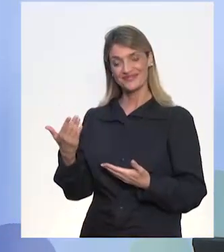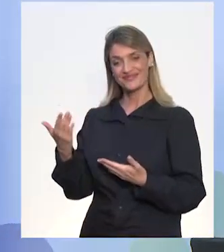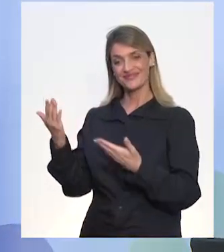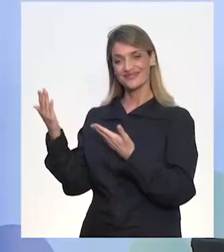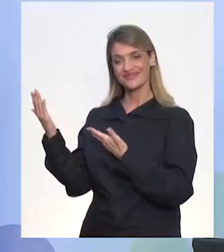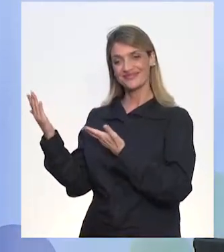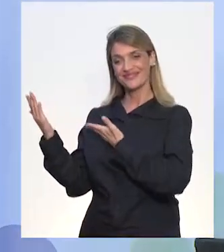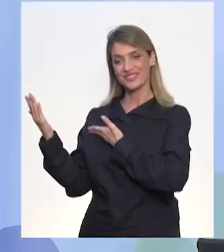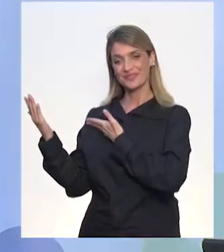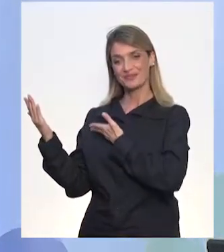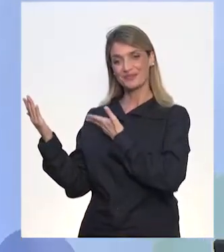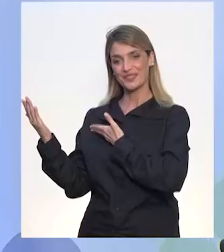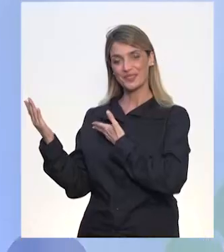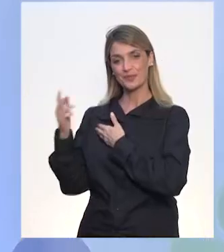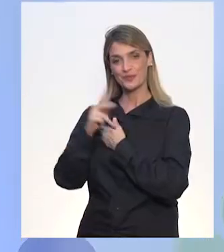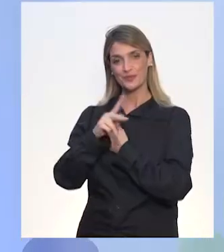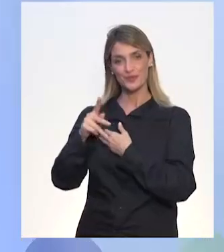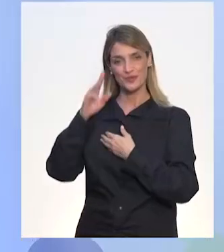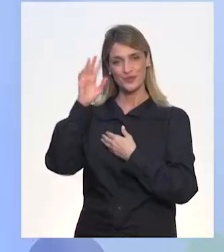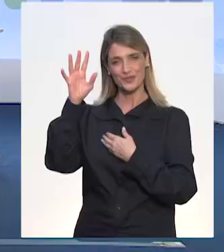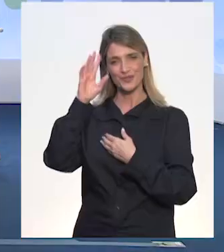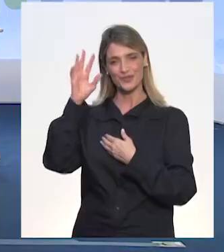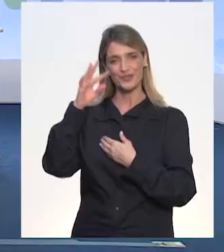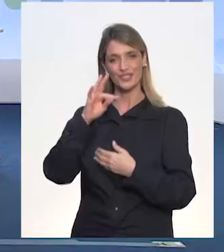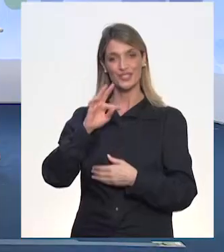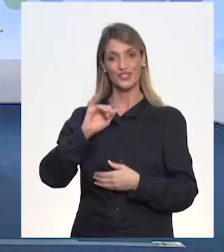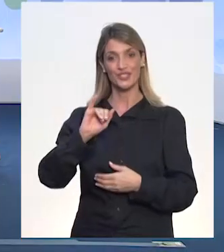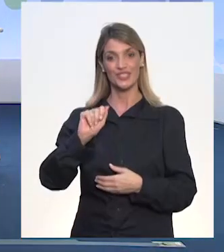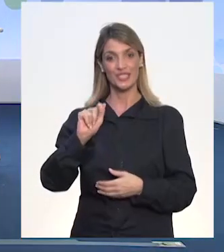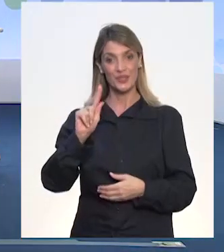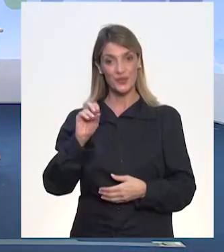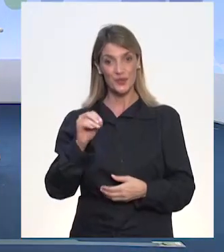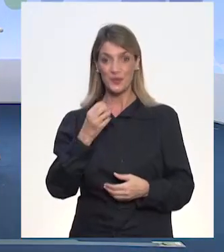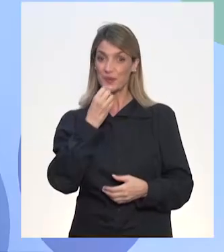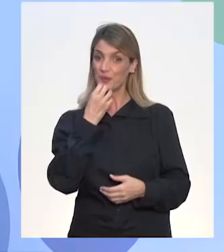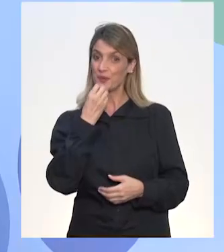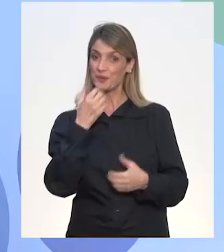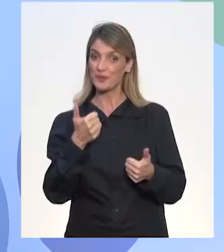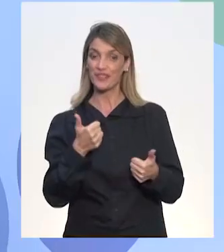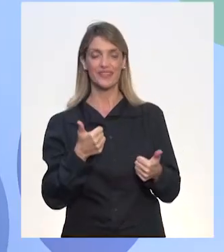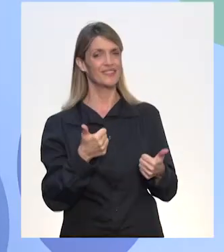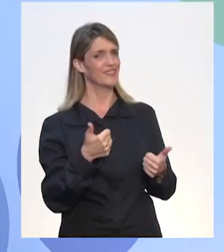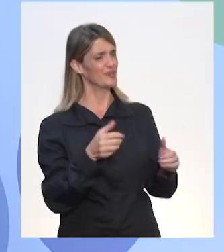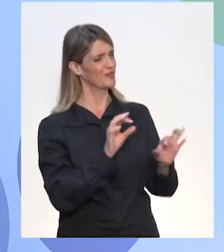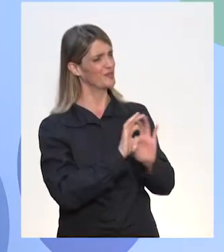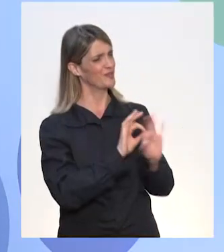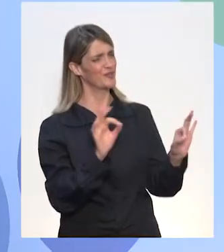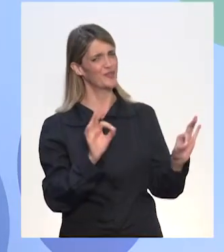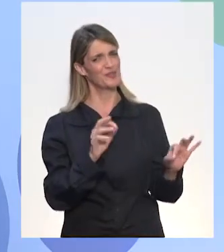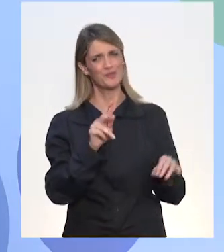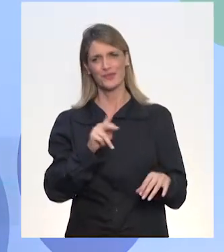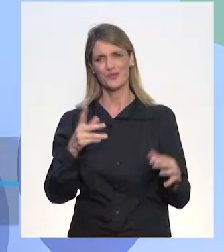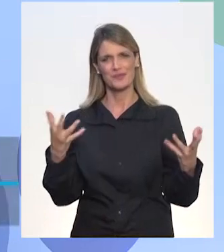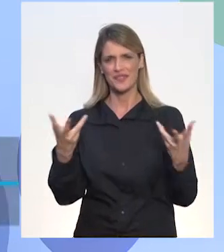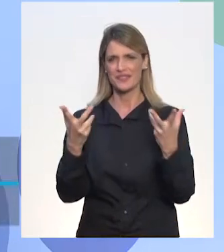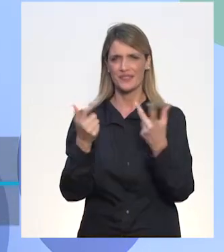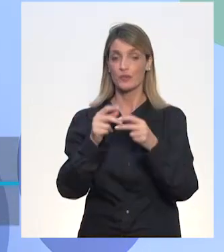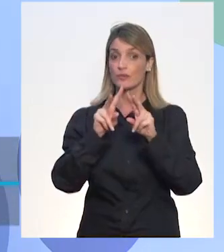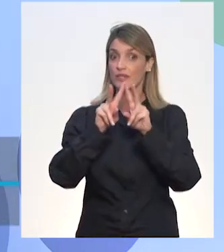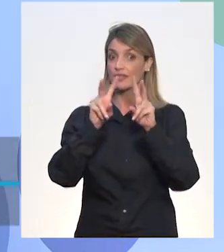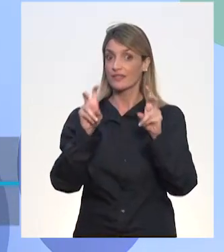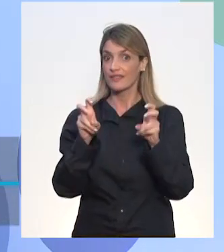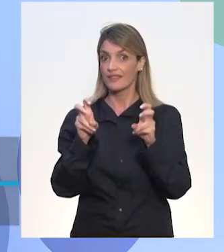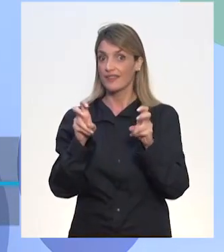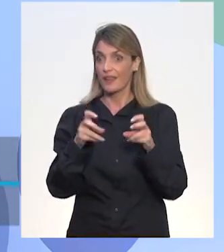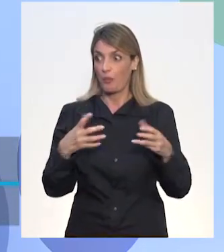meu colega, um professor de filosofia, o professor Tiago. Tudo bem, Tiago? Tudo bem, Alcides? Grande professor, esse assunto aí que é uma